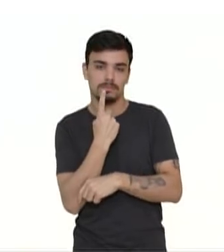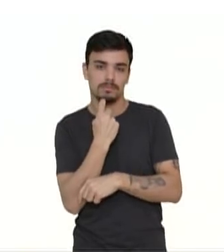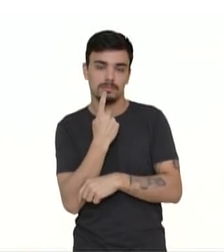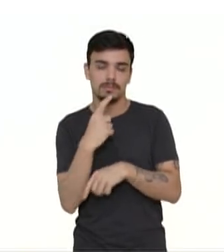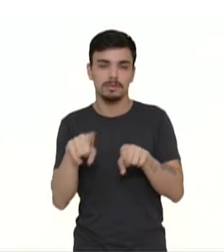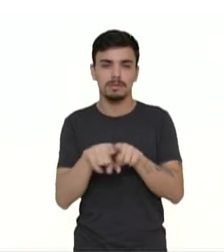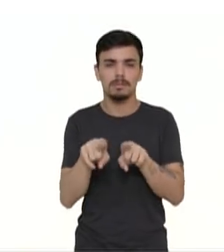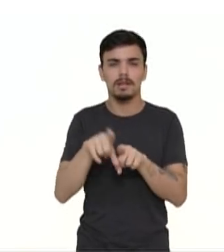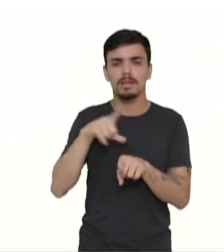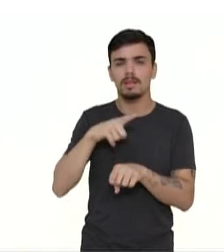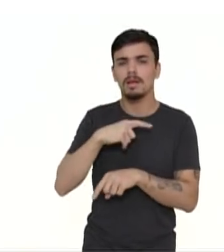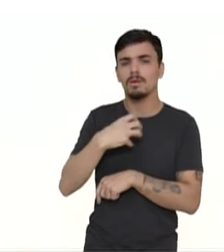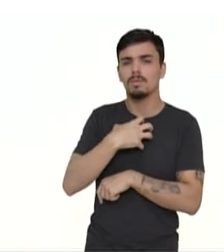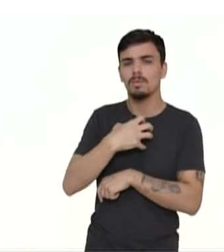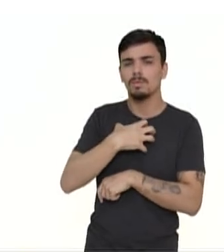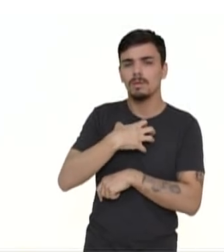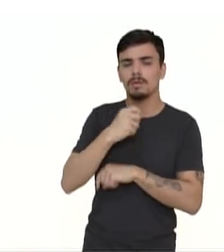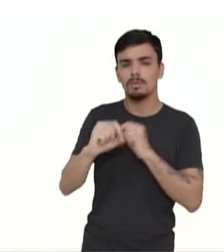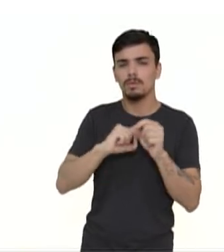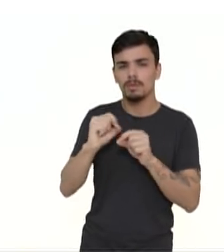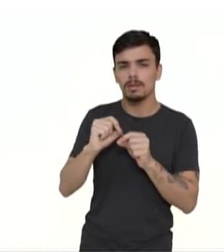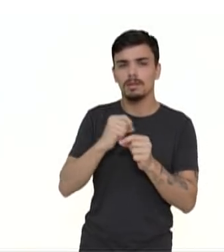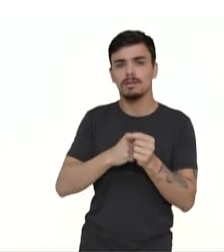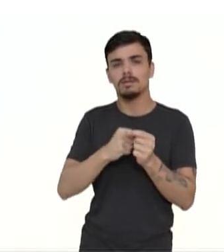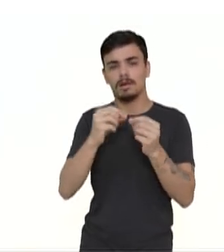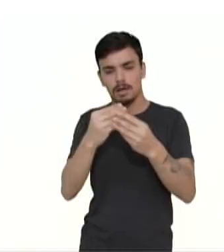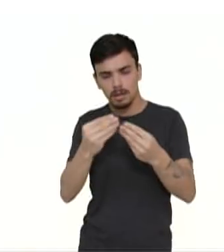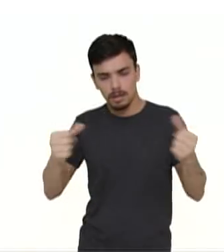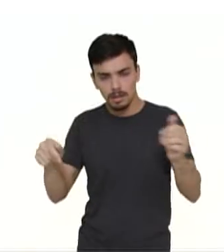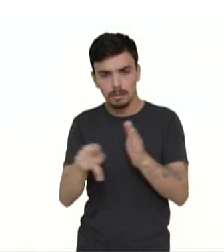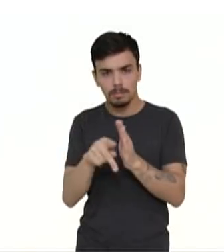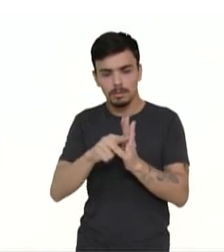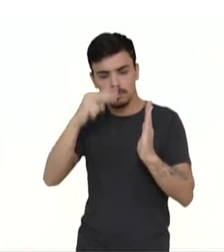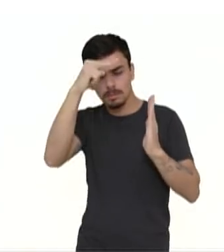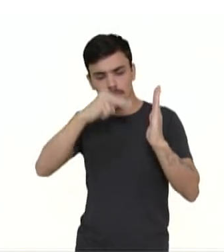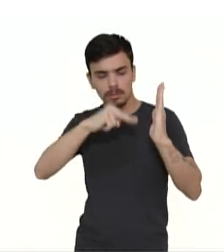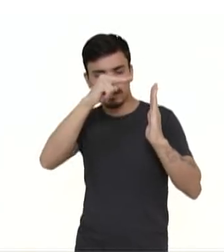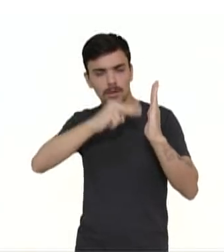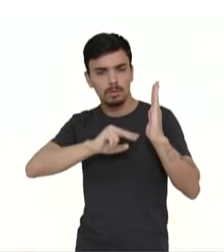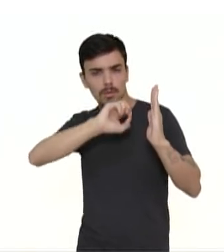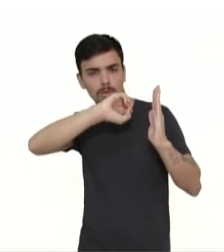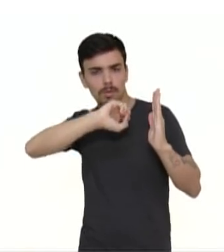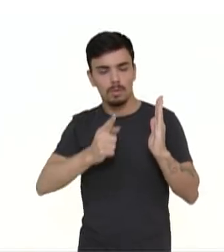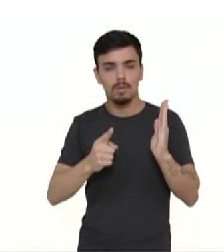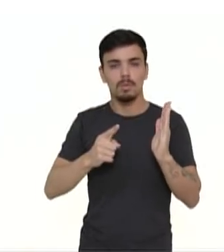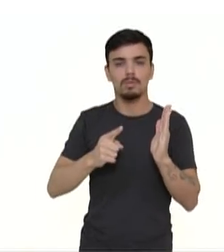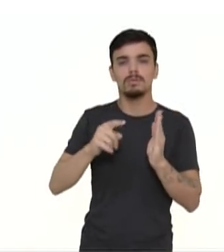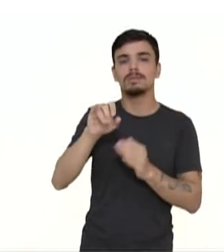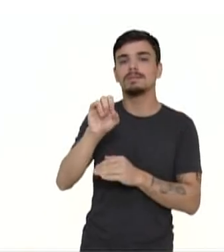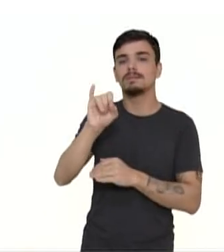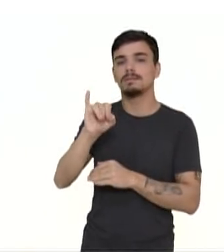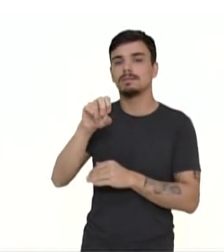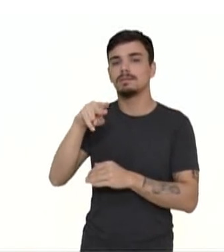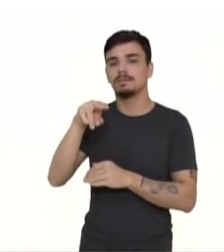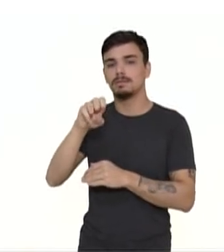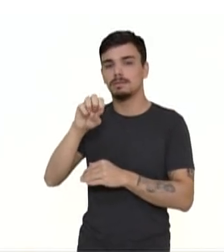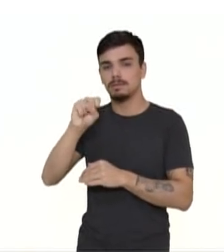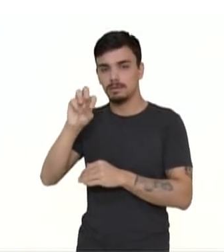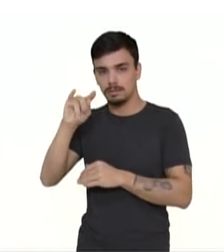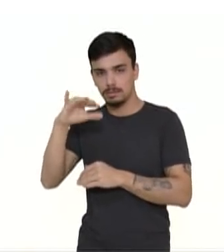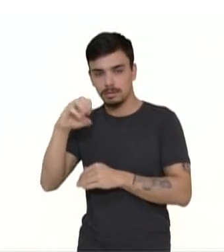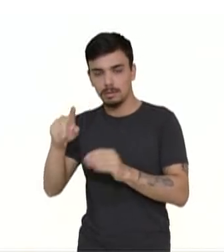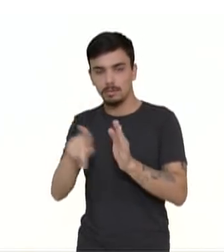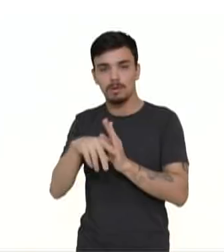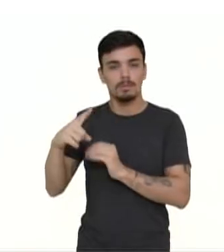efeito sinestésico que permite aguçar o campo de visão do leitor ou um efeito sinestésico que permite aguçar a